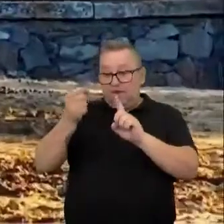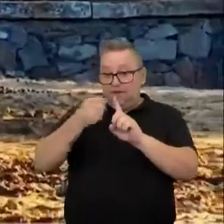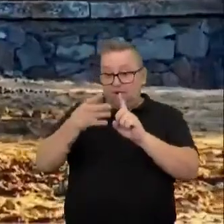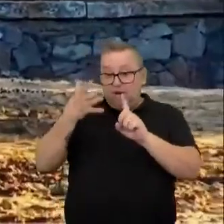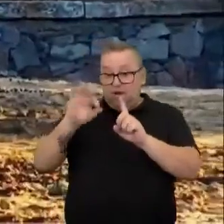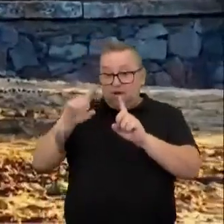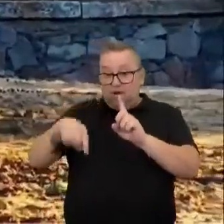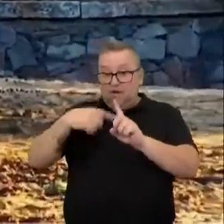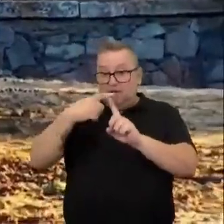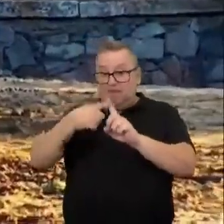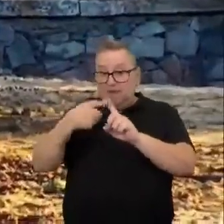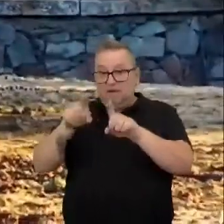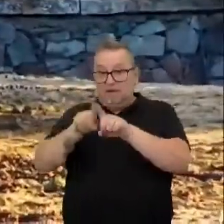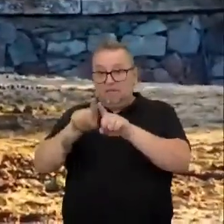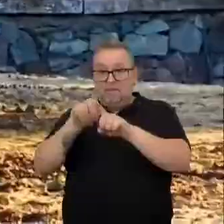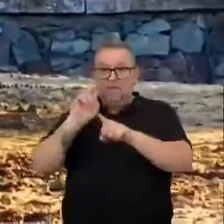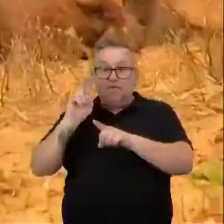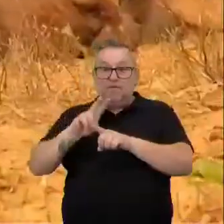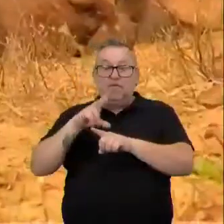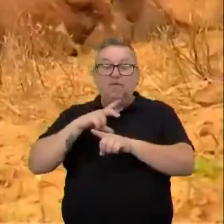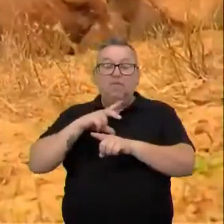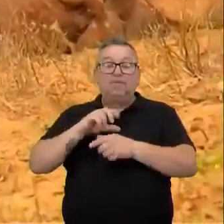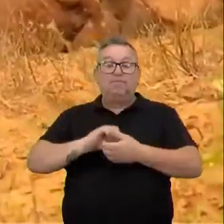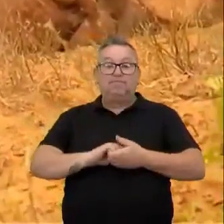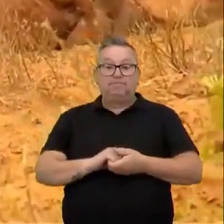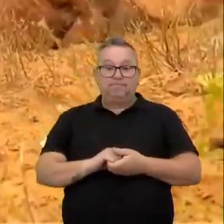vezes mais vitamina C do que o leite bovino.